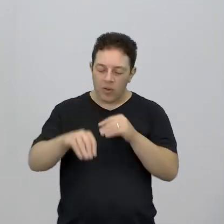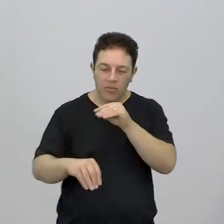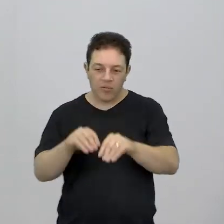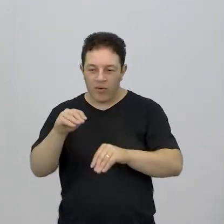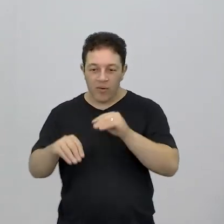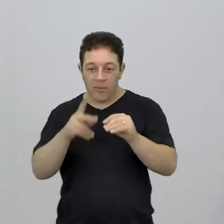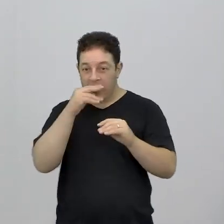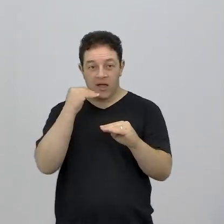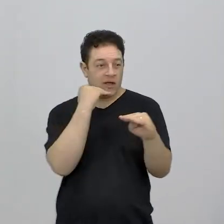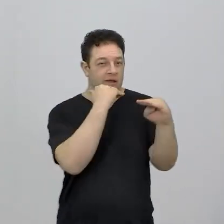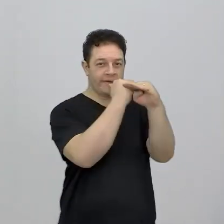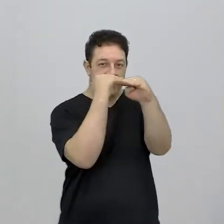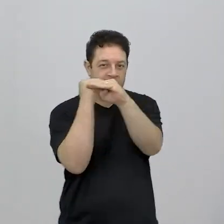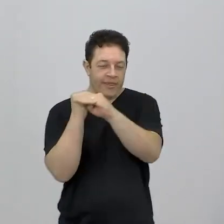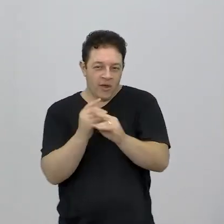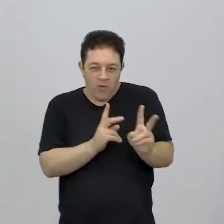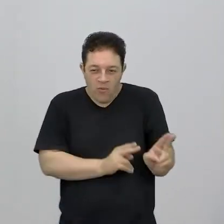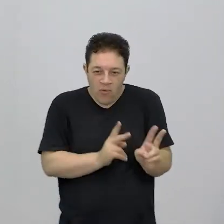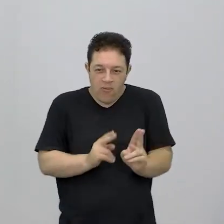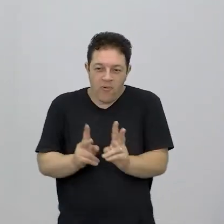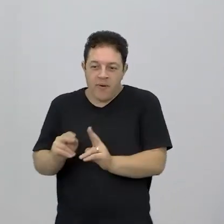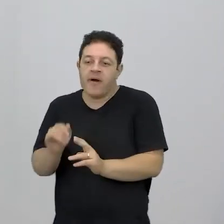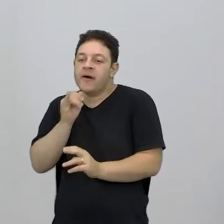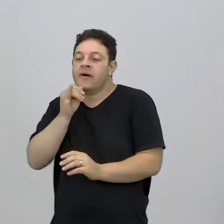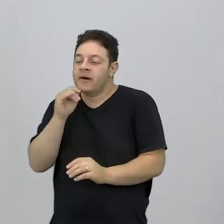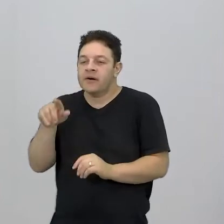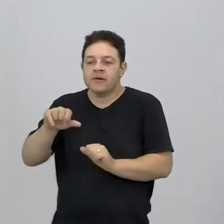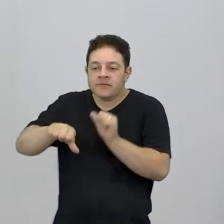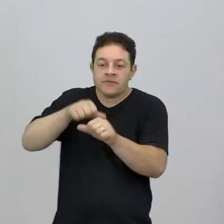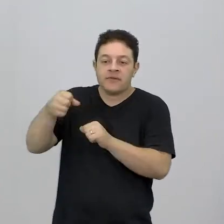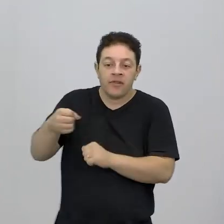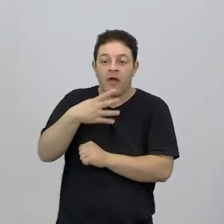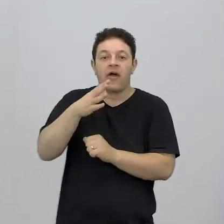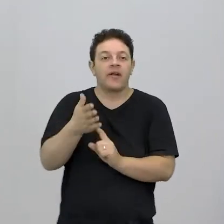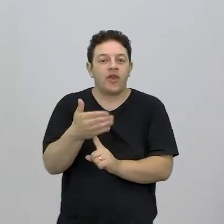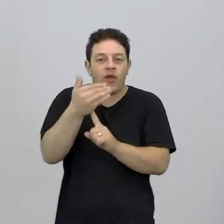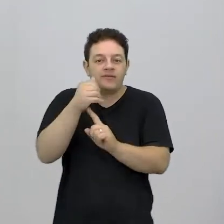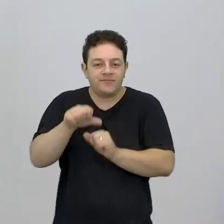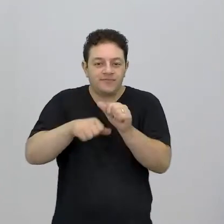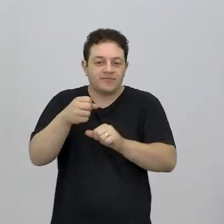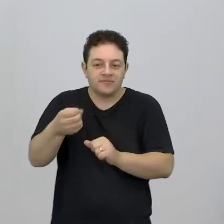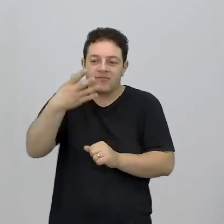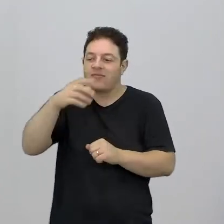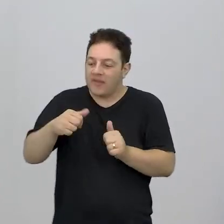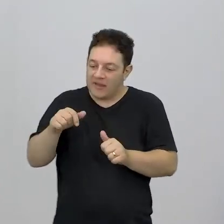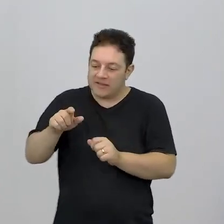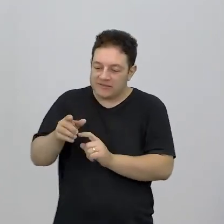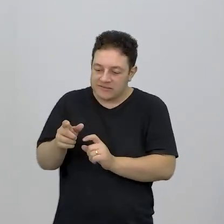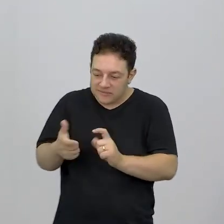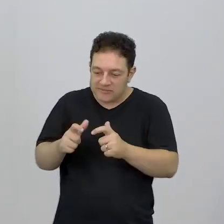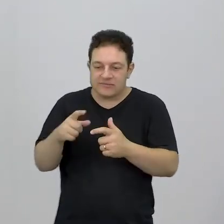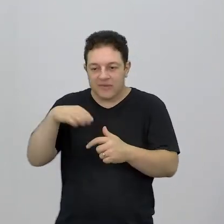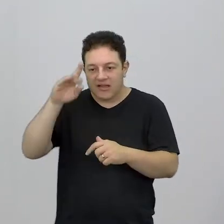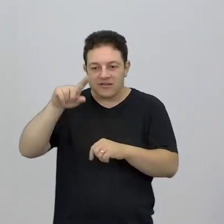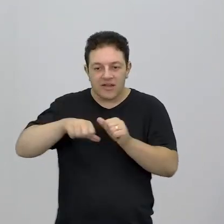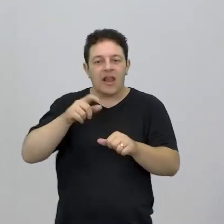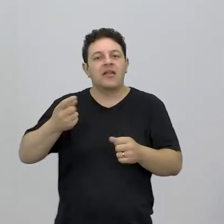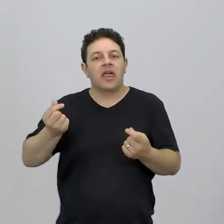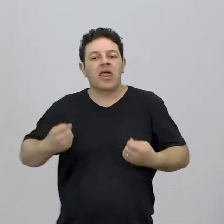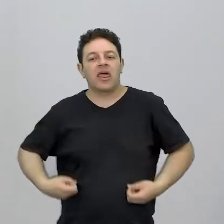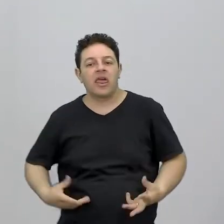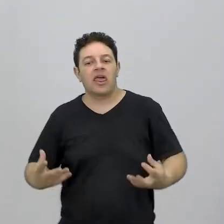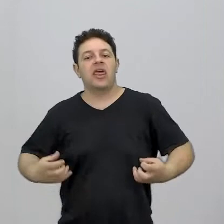montagem padronizada, e que para cada evolução tecnológica tinha que mudar tudo, passou a ser muito dispendioso.